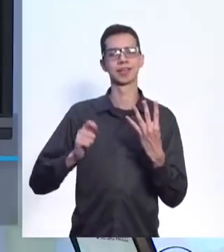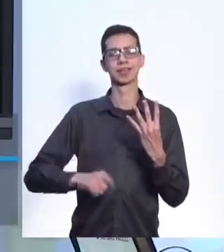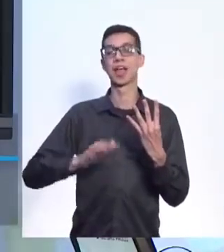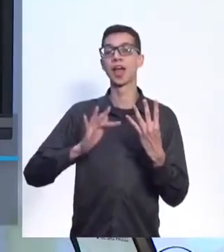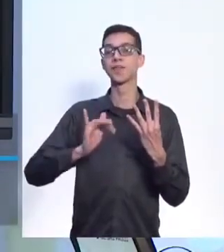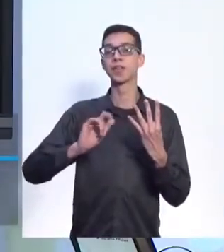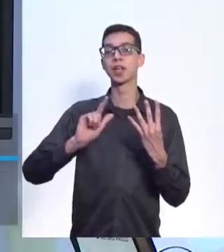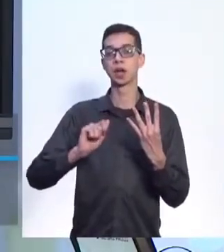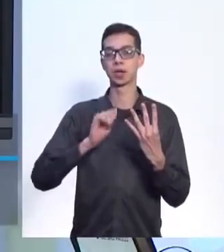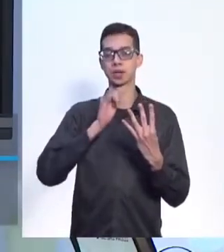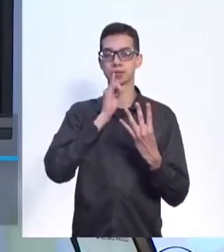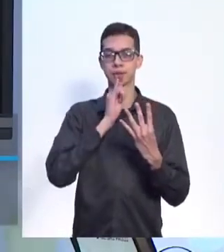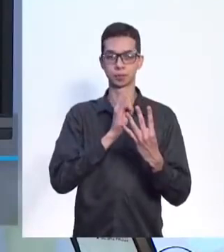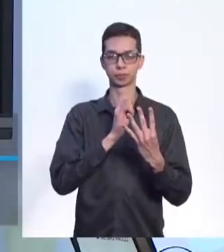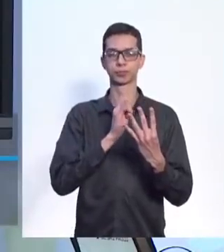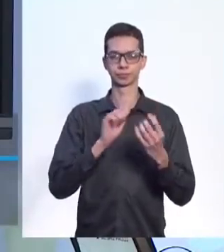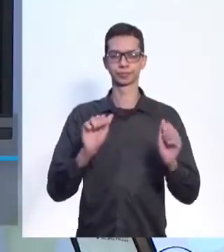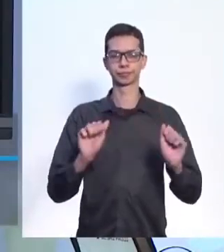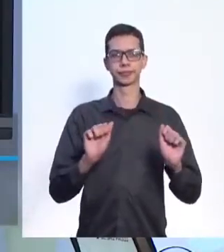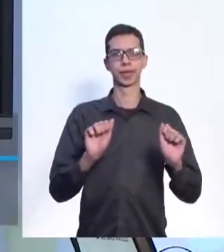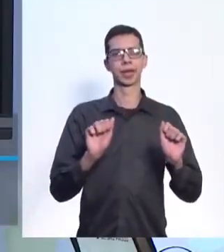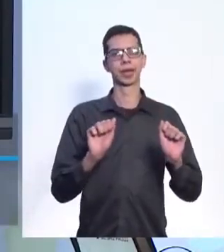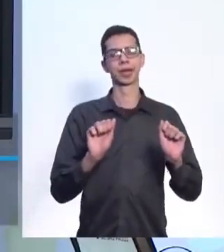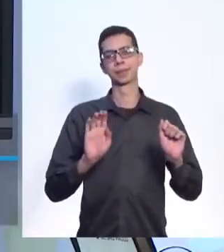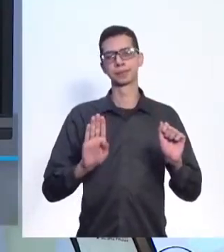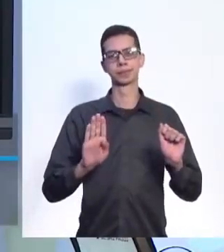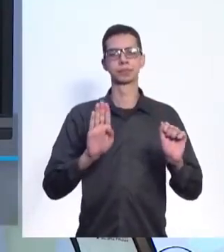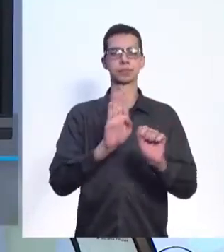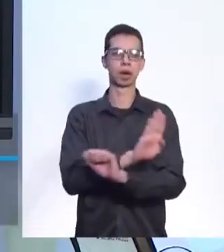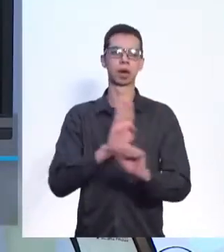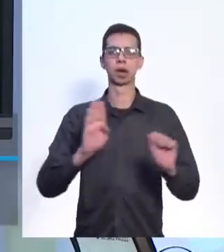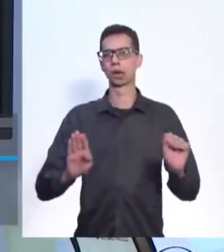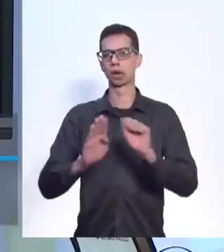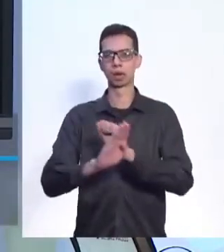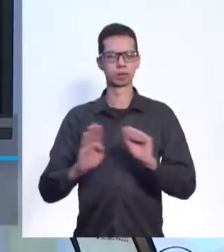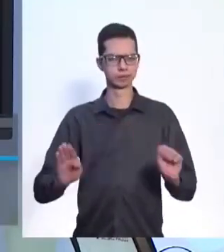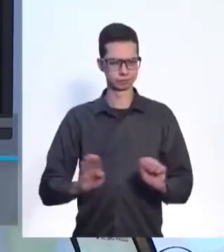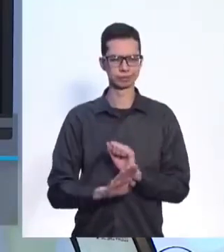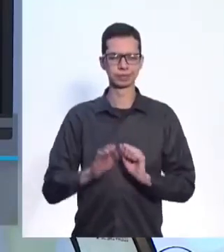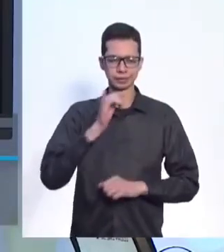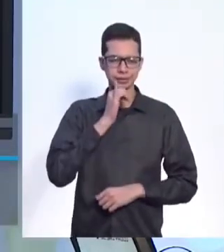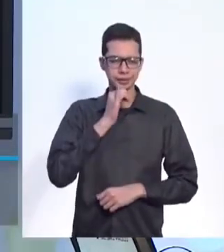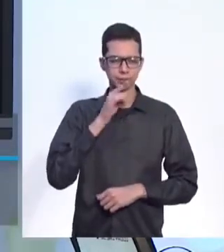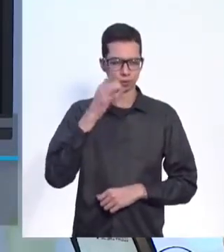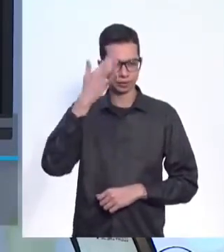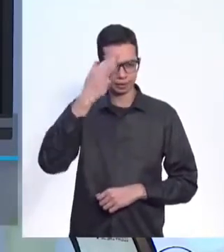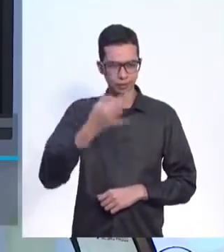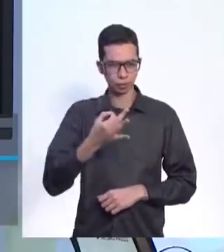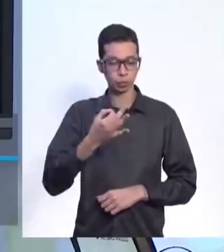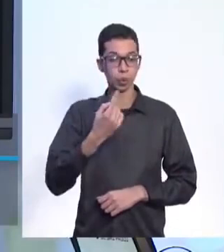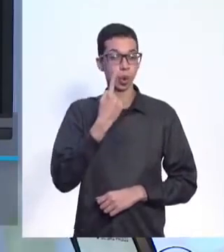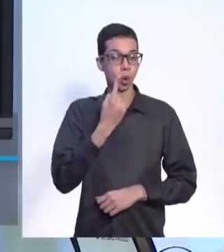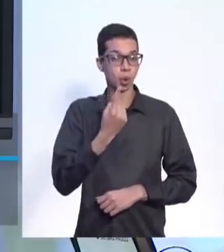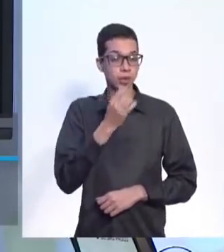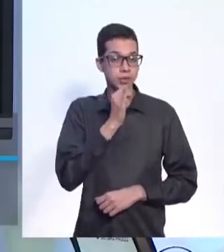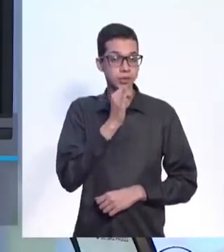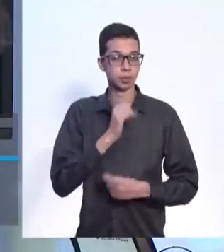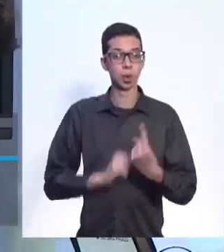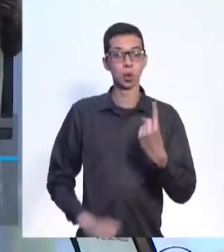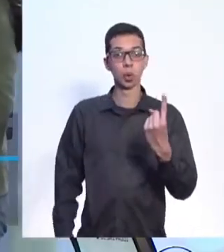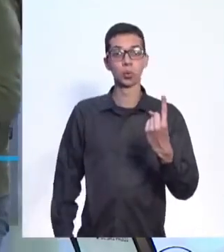formar com 4 elementos diferentes. Será que você entendeu? Ó, um